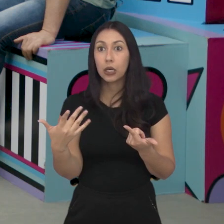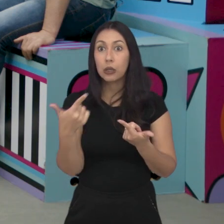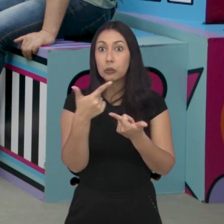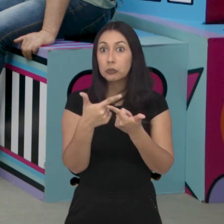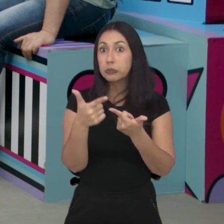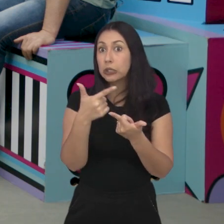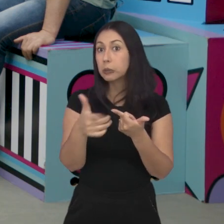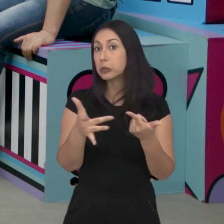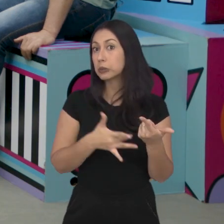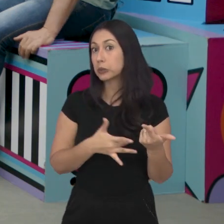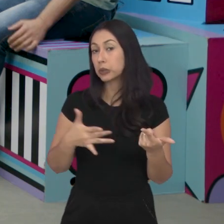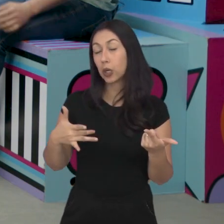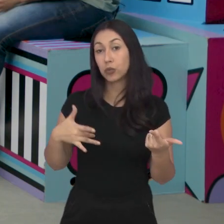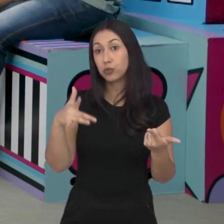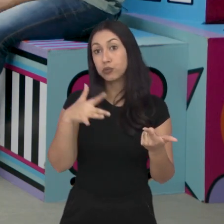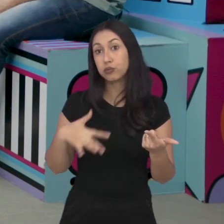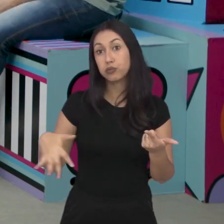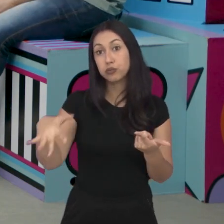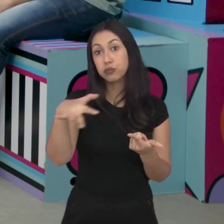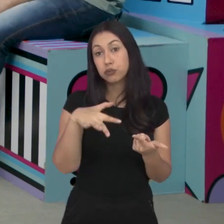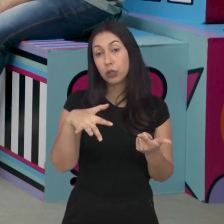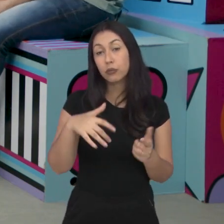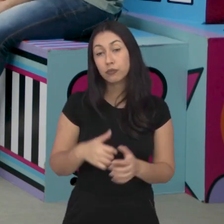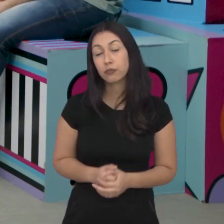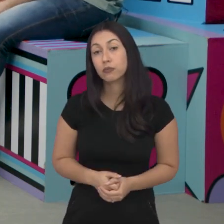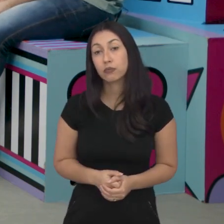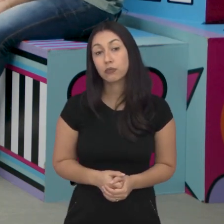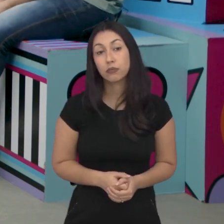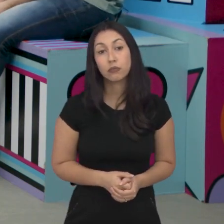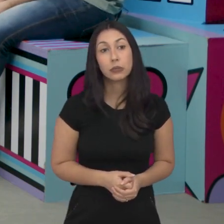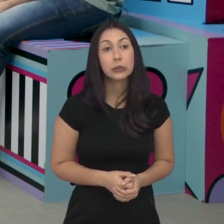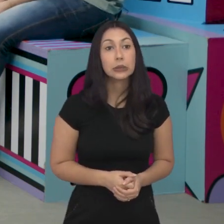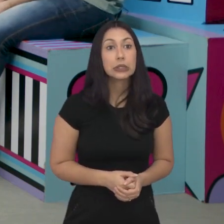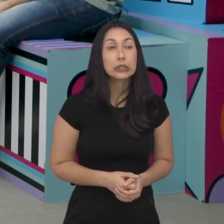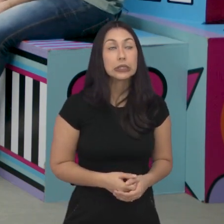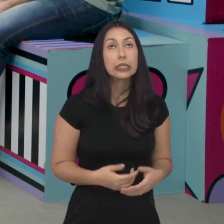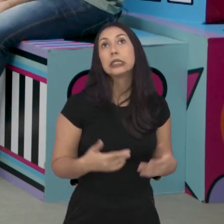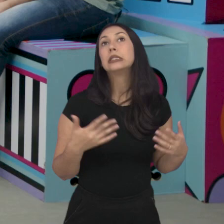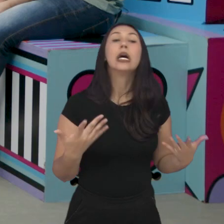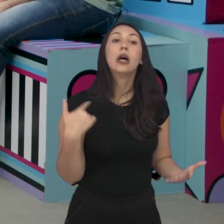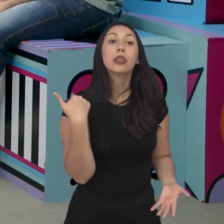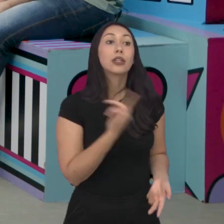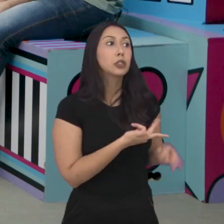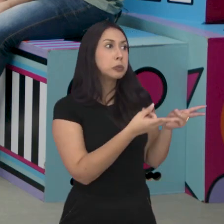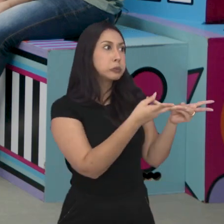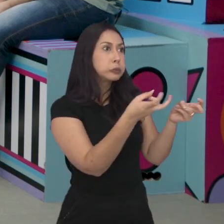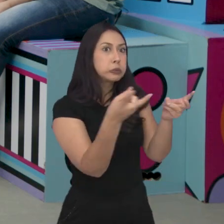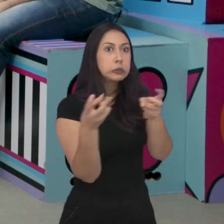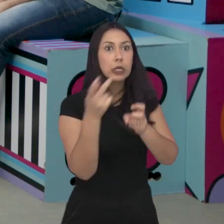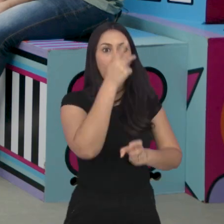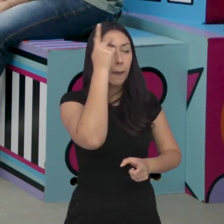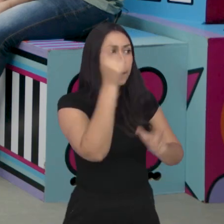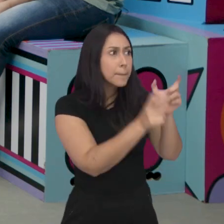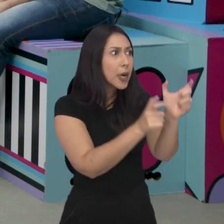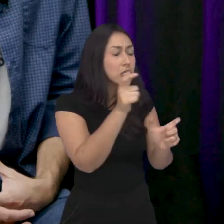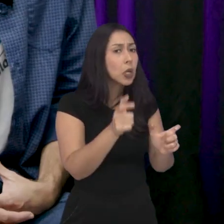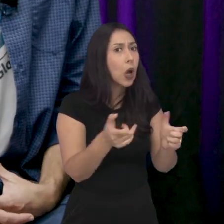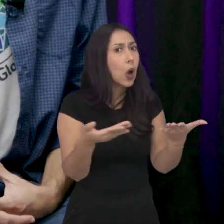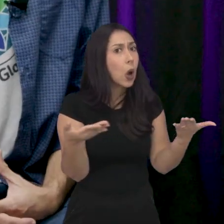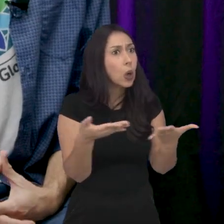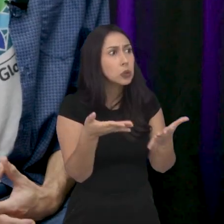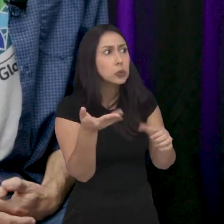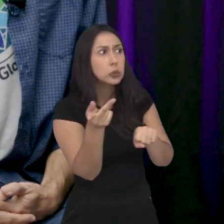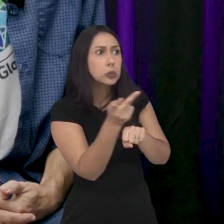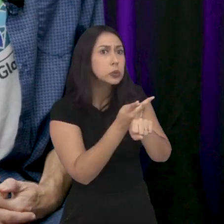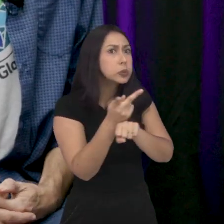da situação da saúde do planeta, como a gente disse no começo, né? A gente percebe que as pessoas têm buscado muito